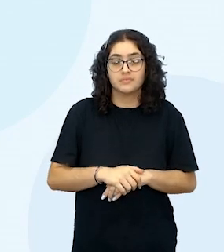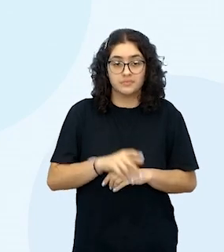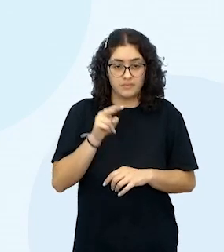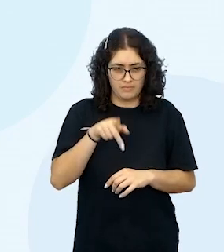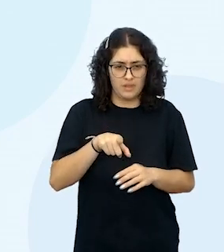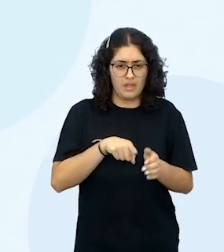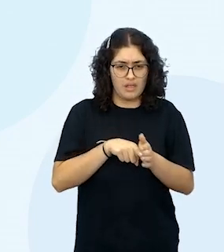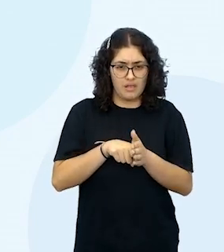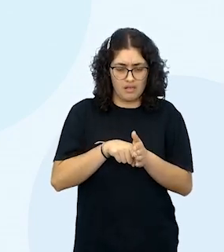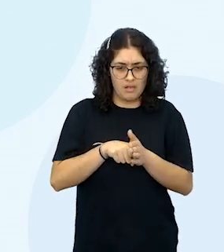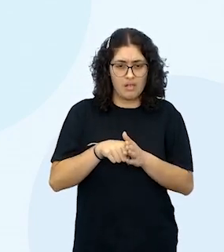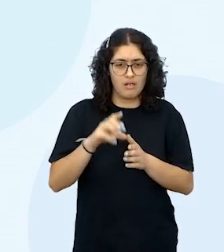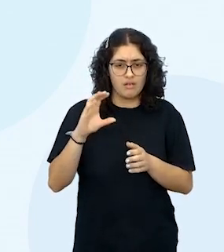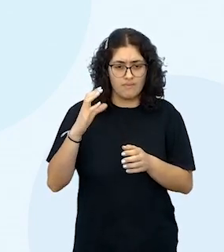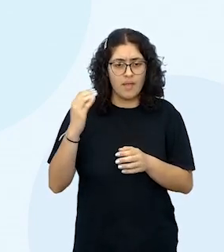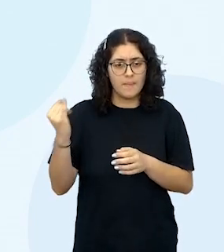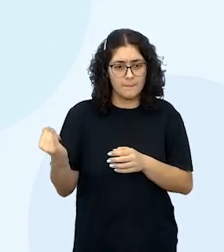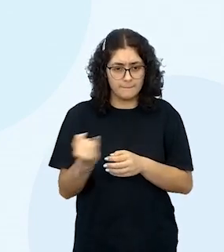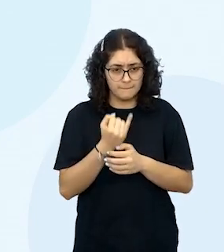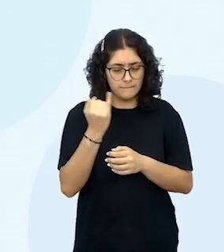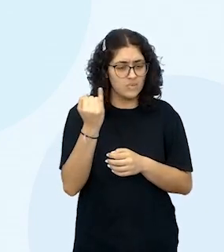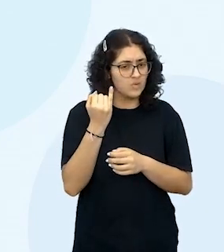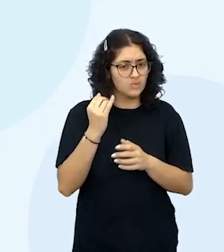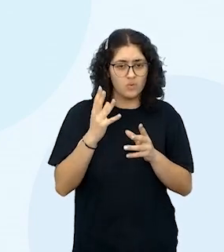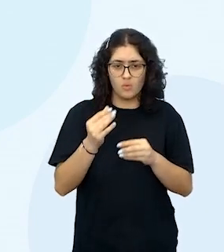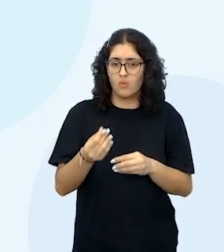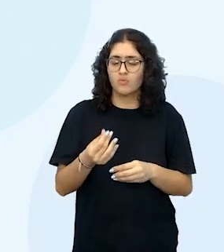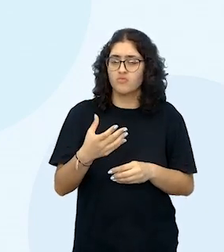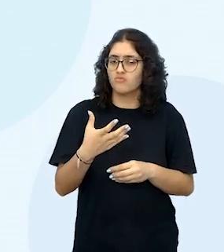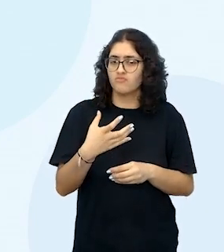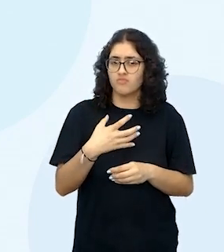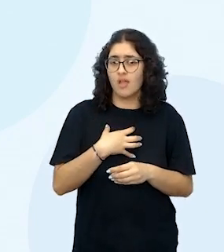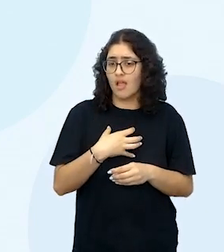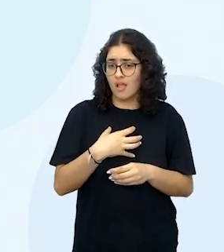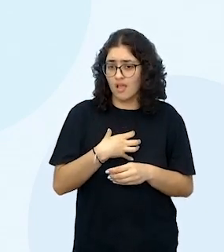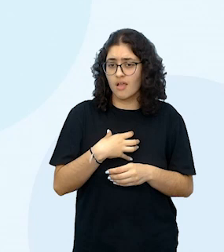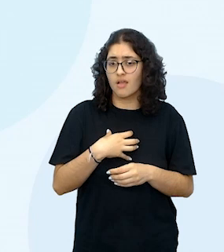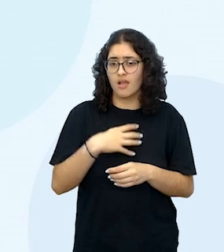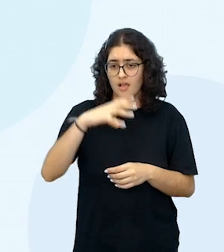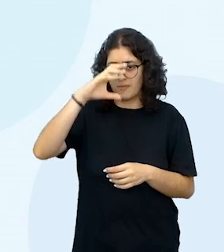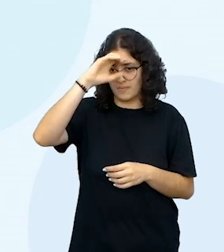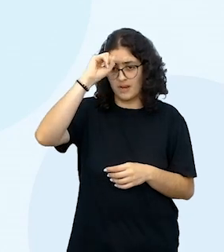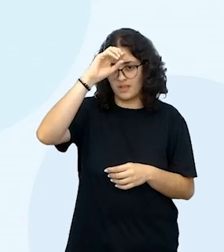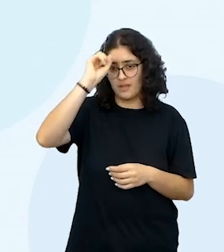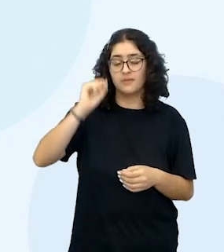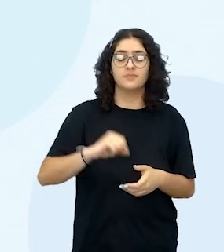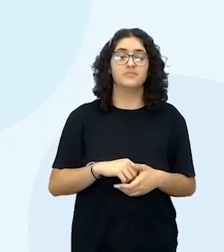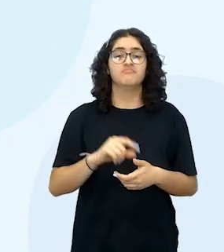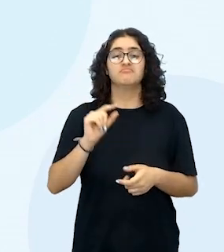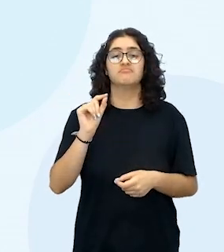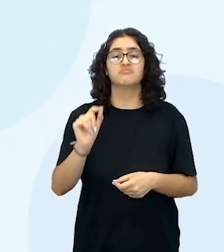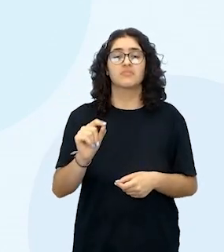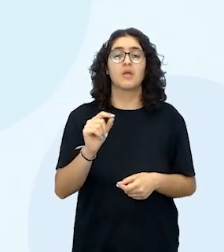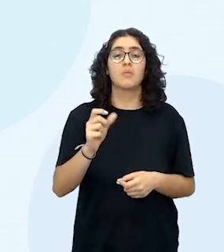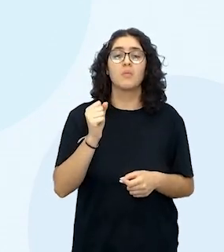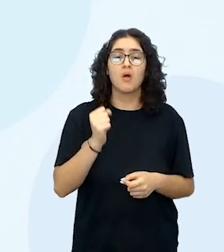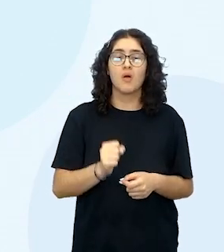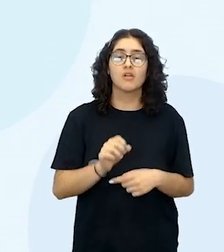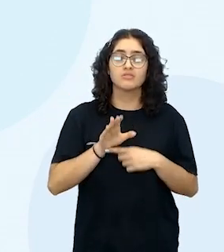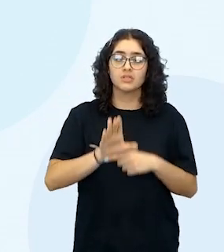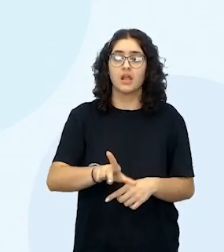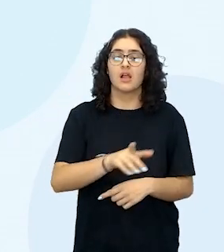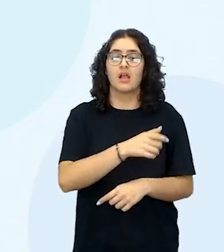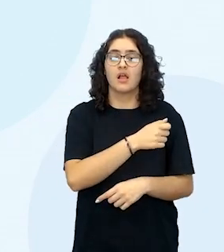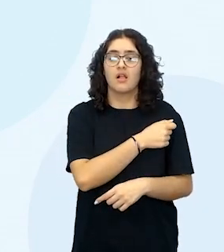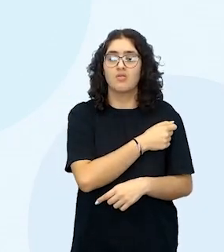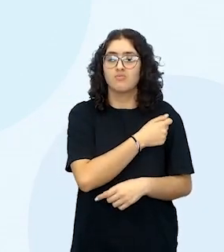investigação científica é importante, né? Em todos os sentidos aí da aprendizagem. E aí, o que ela pode proporcionar aí